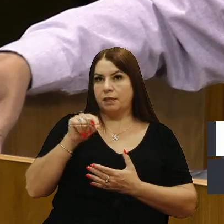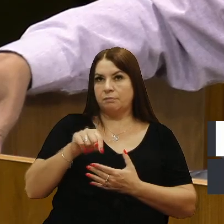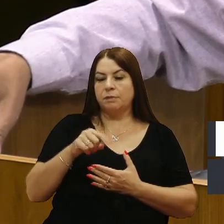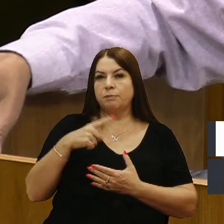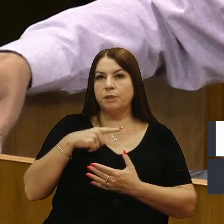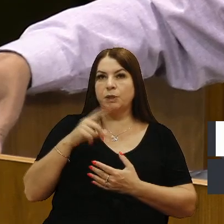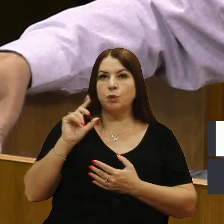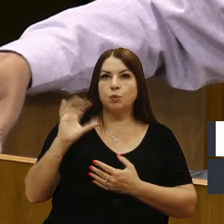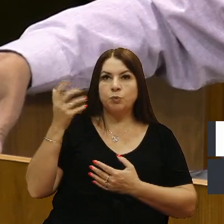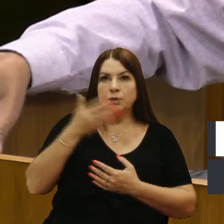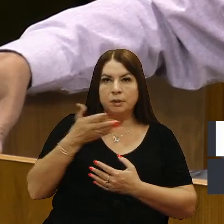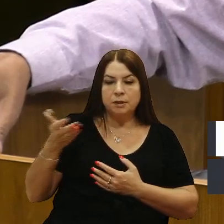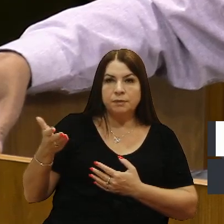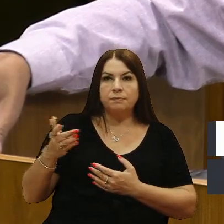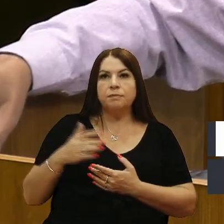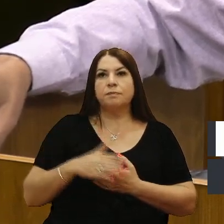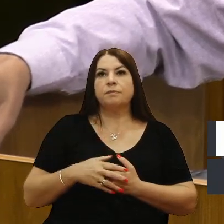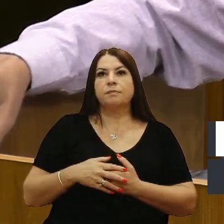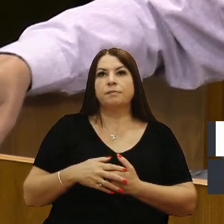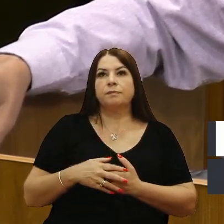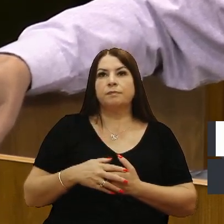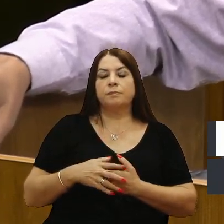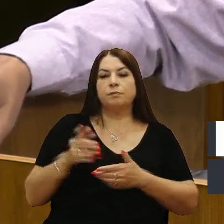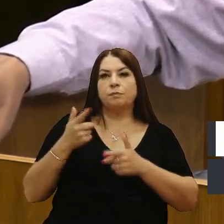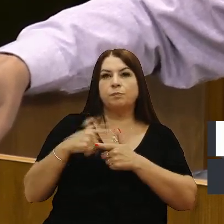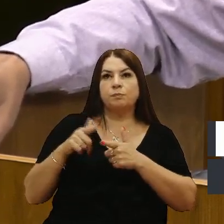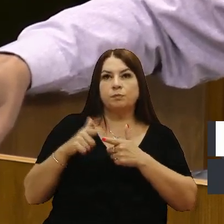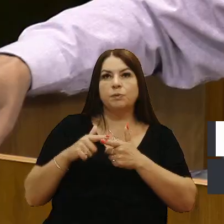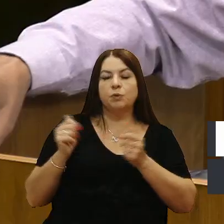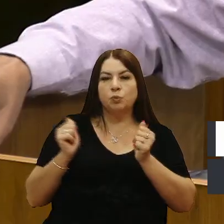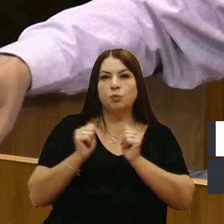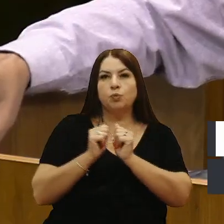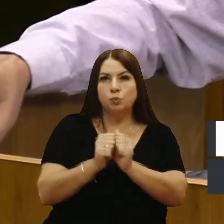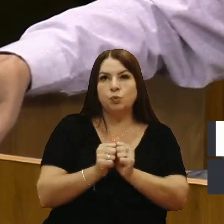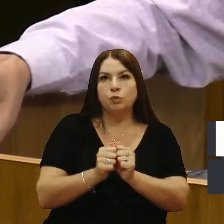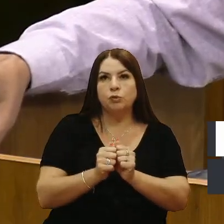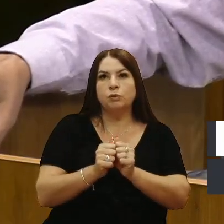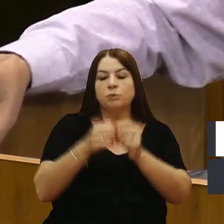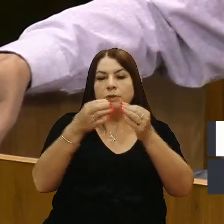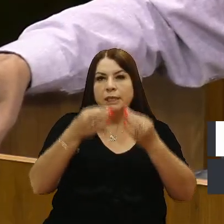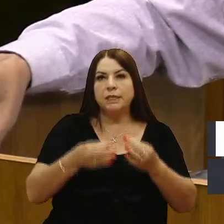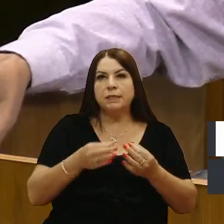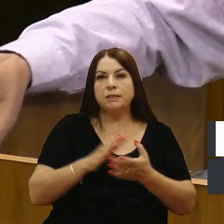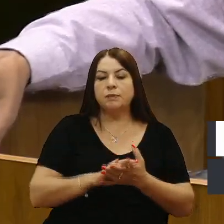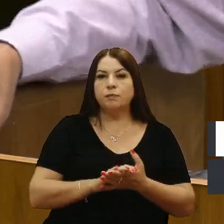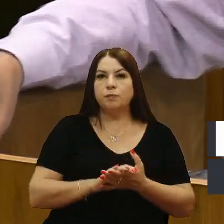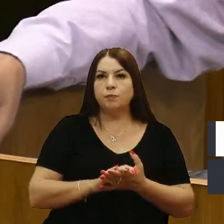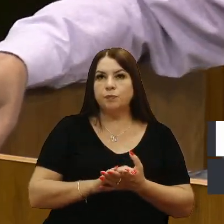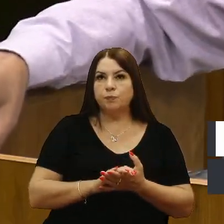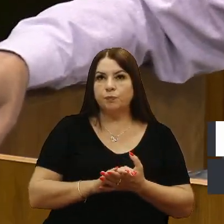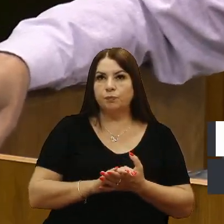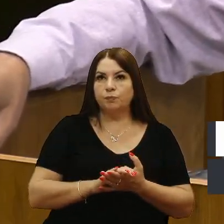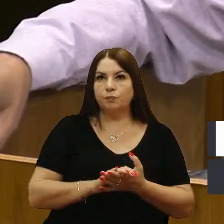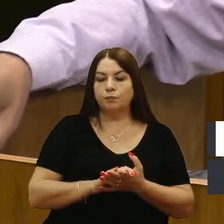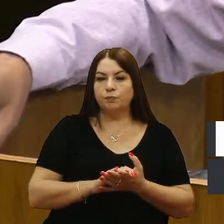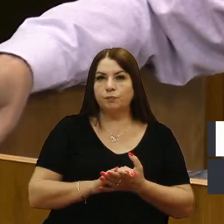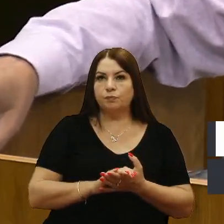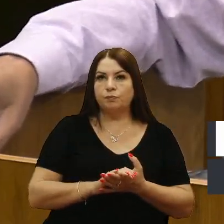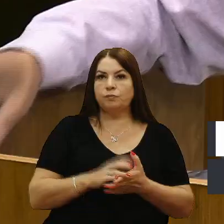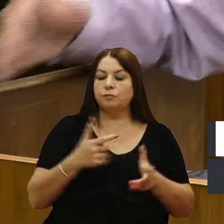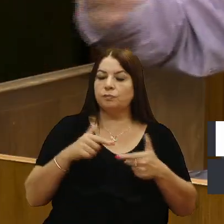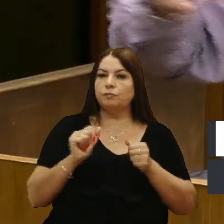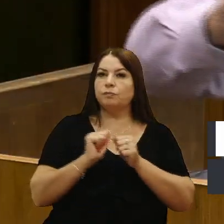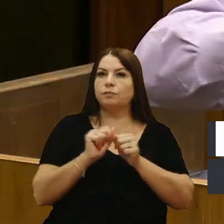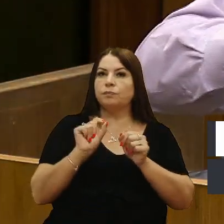tem a solução para eles, a gente tem a solução para esse problema, e a gente junto pode, com certeza, trabalhar junto e